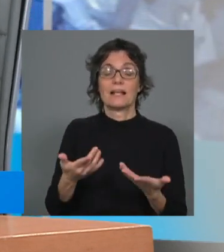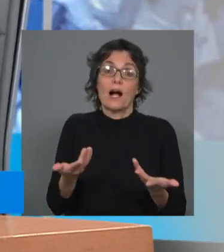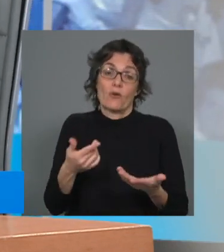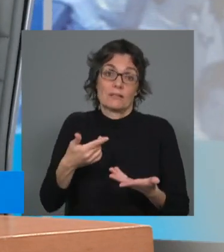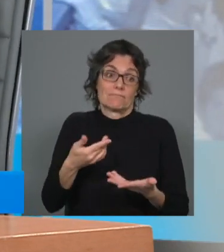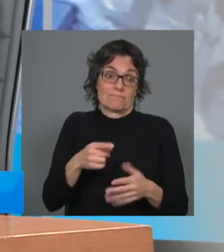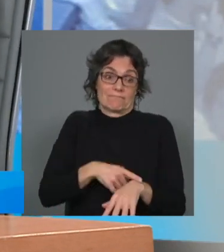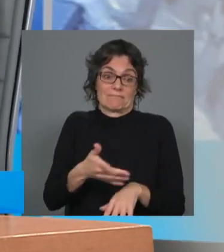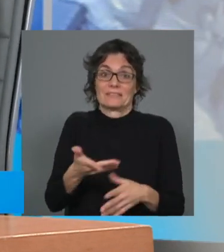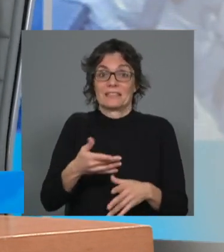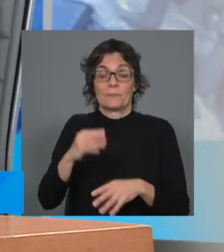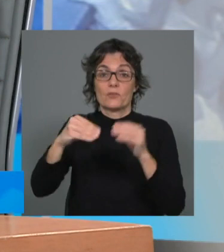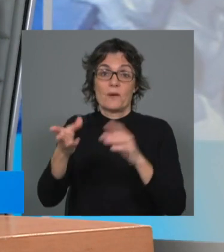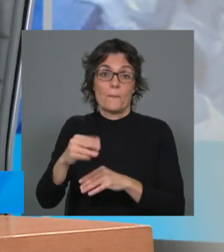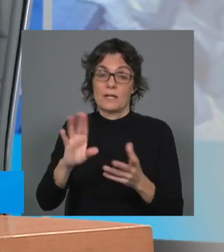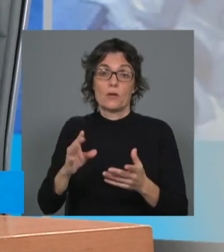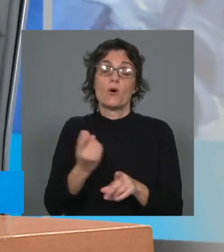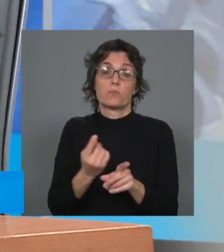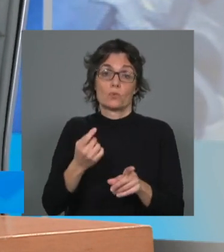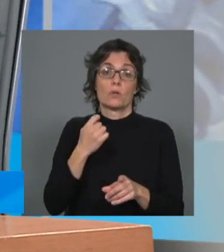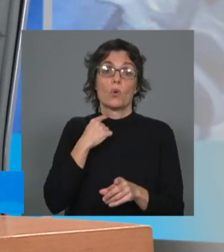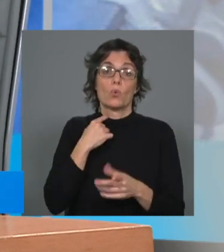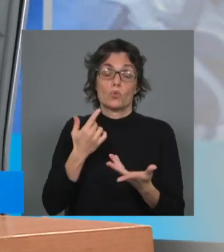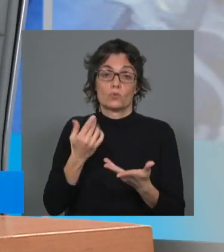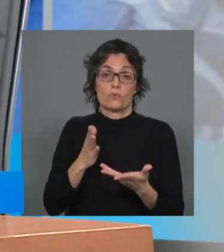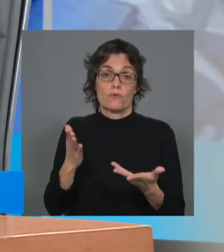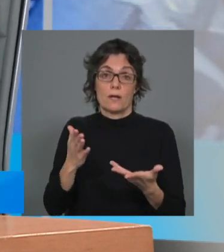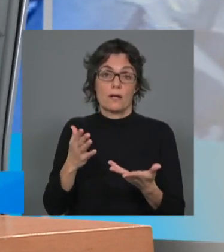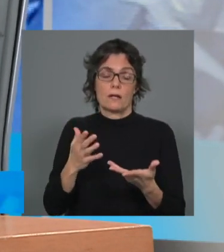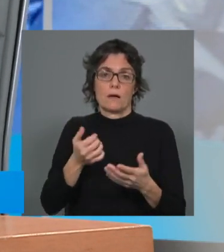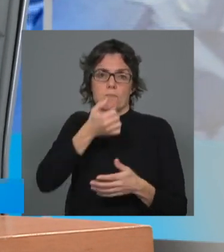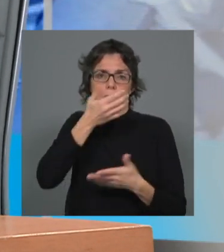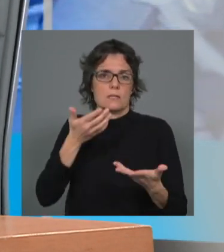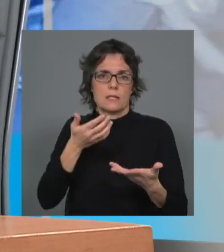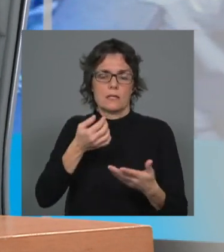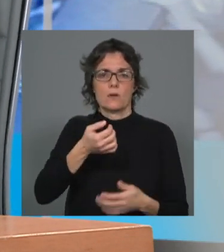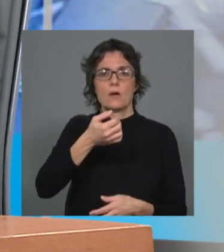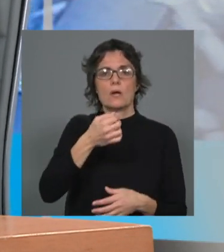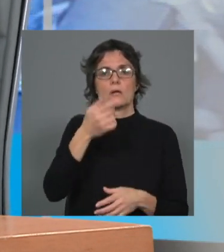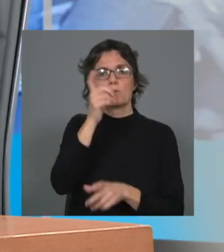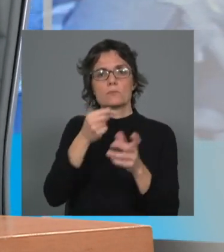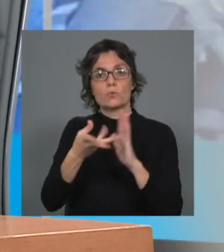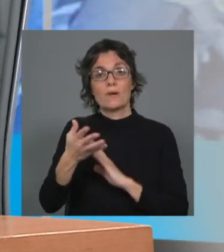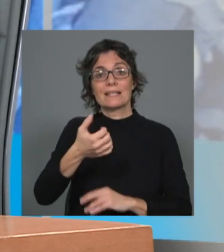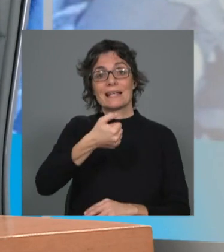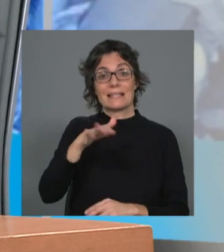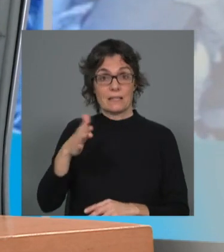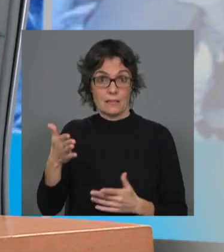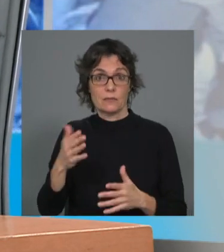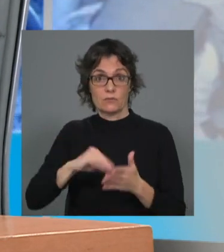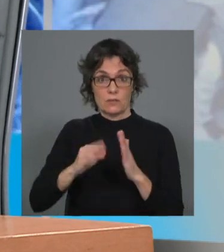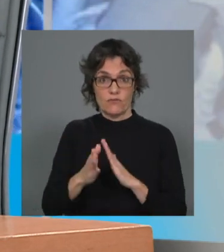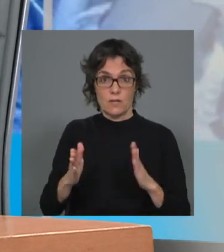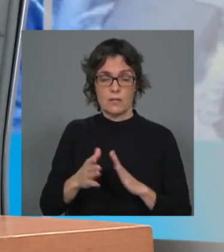que na realidade o curso já está superlotado, estão 500 pessoas inscritas. O curso